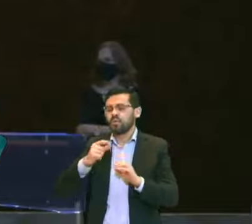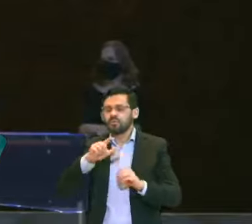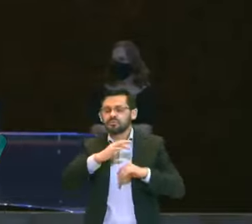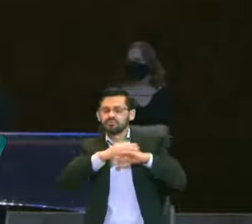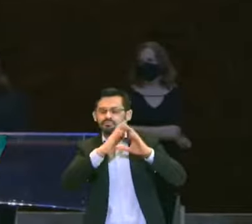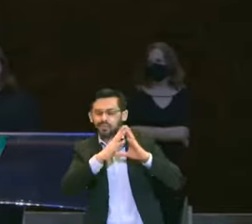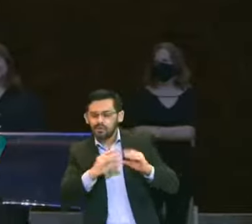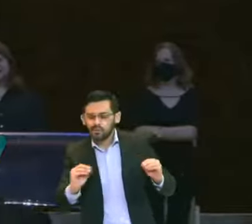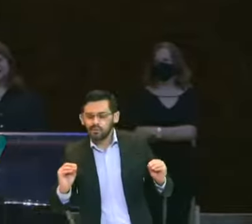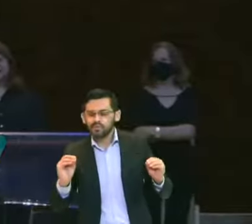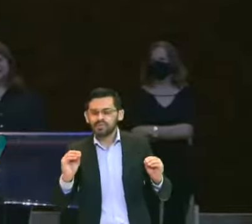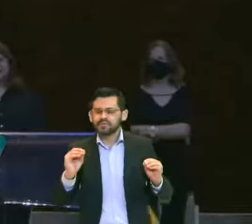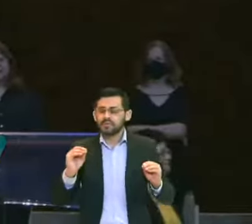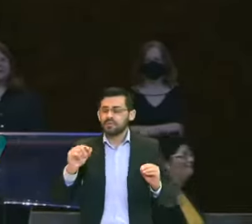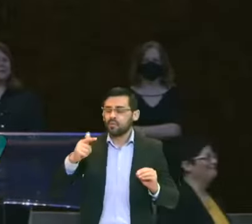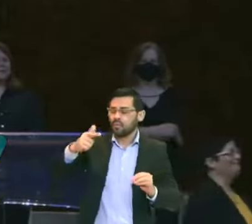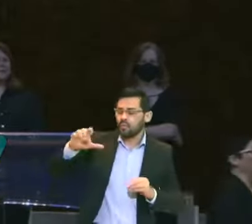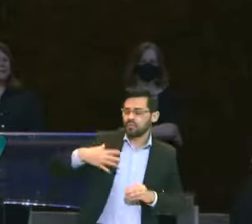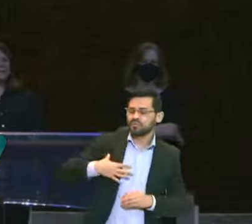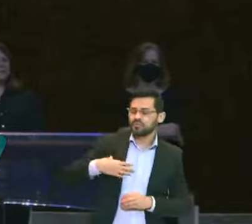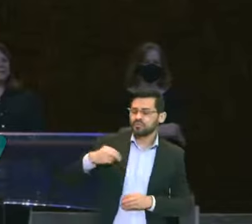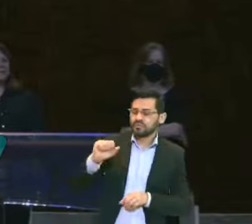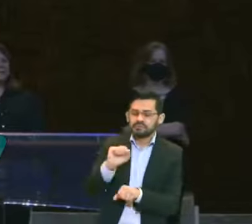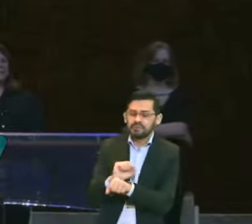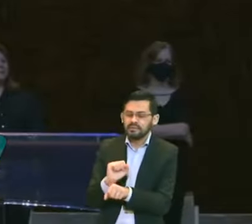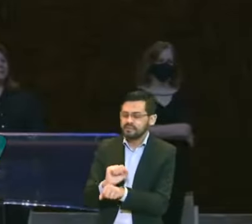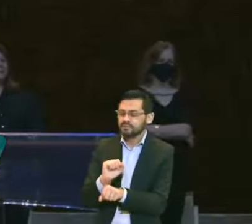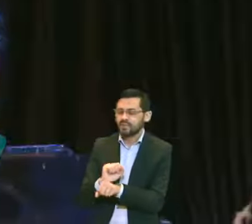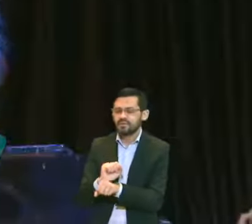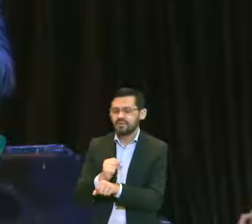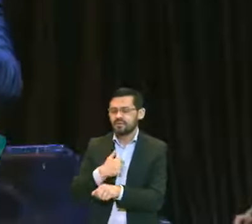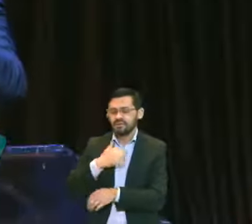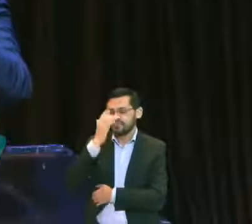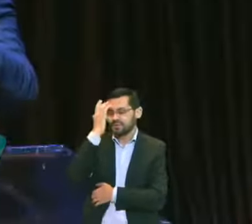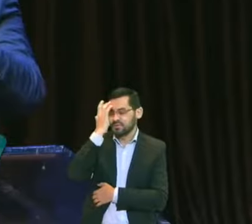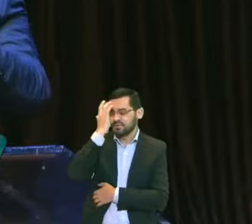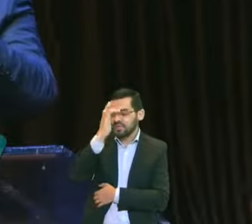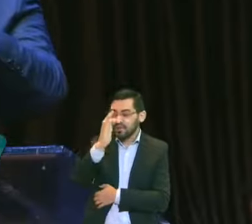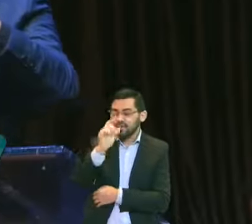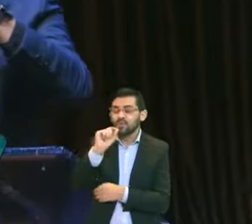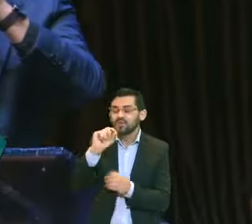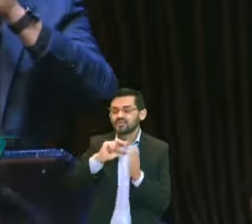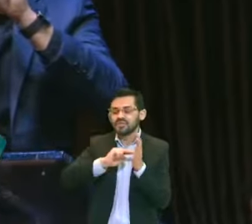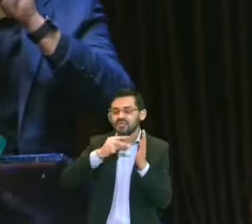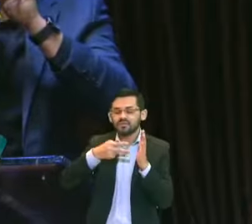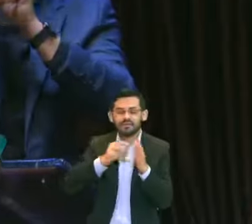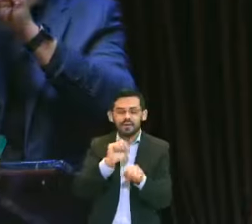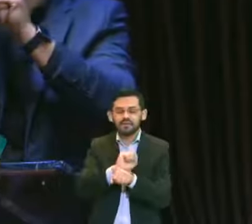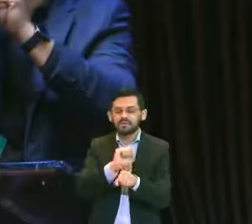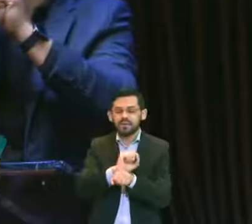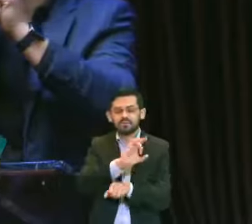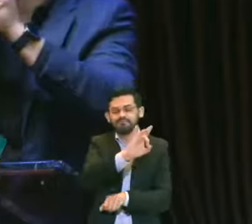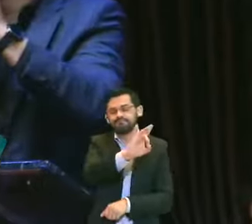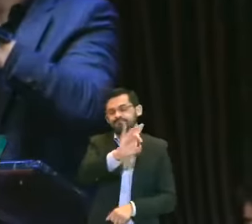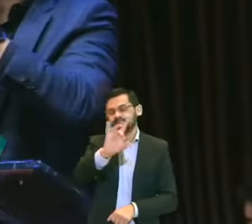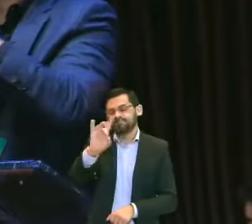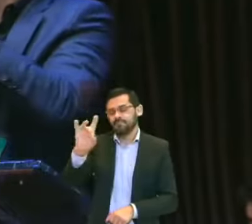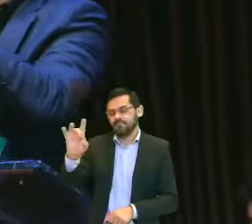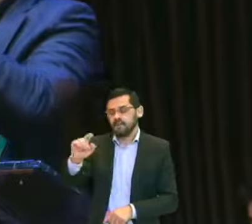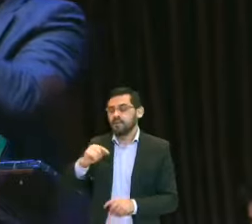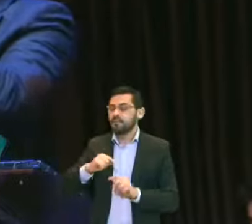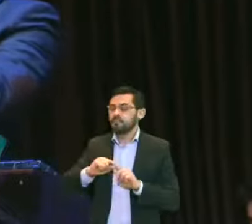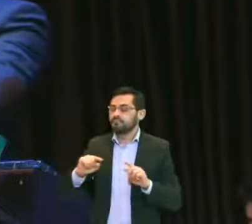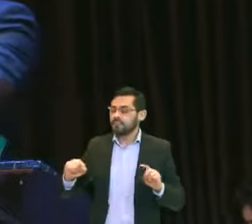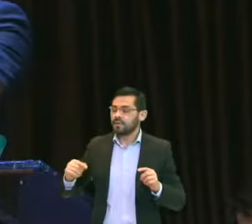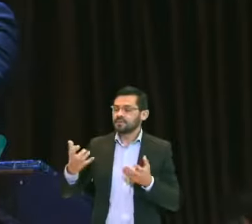Para outros um filho que eles aguardam. Eu não sei, Pai, o que representa espera para os meus irmãos. Mas